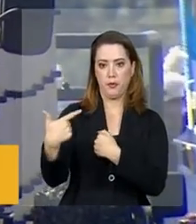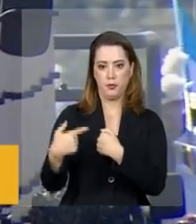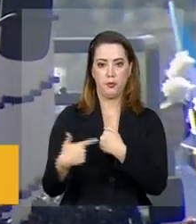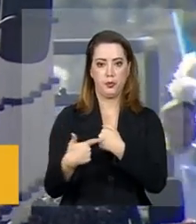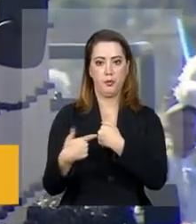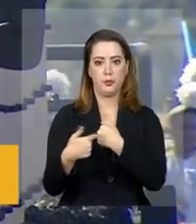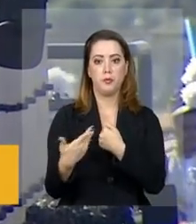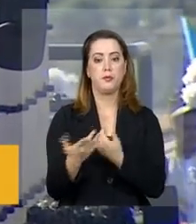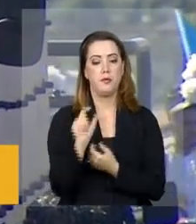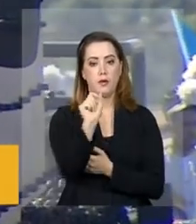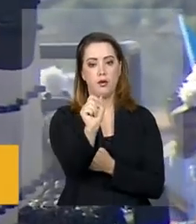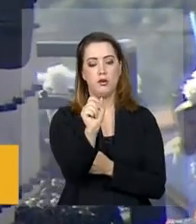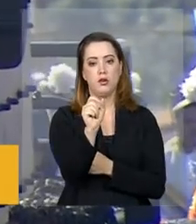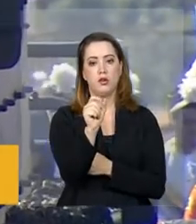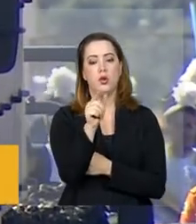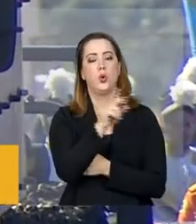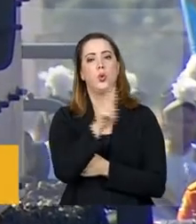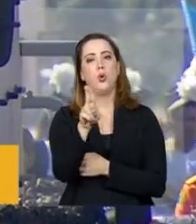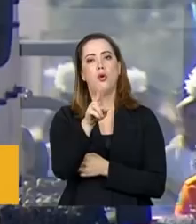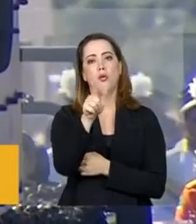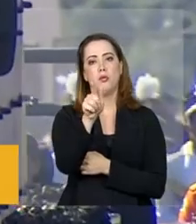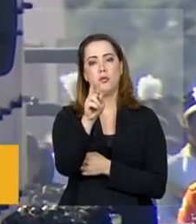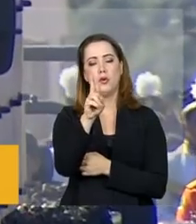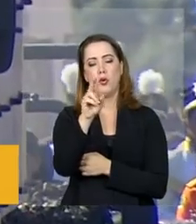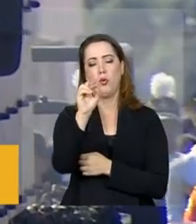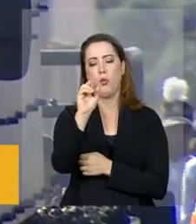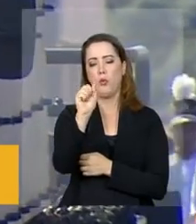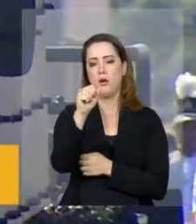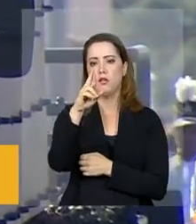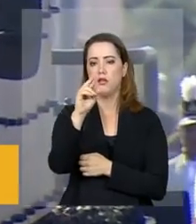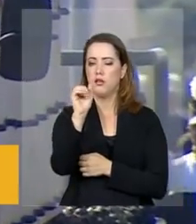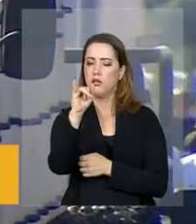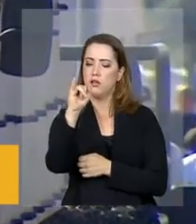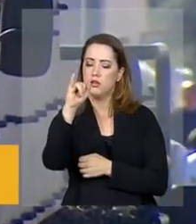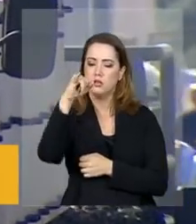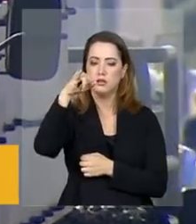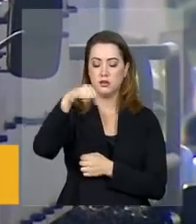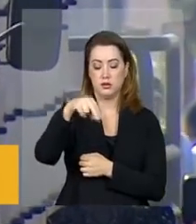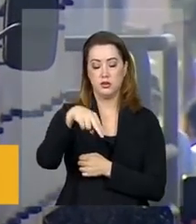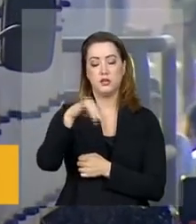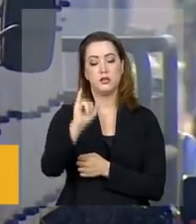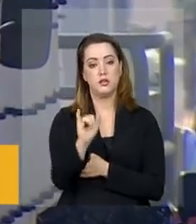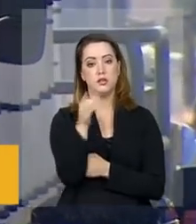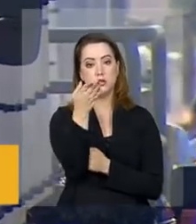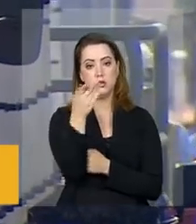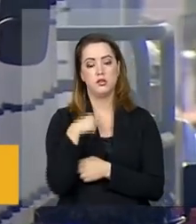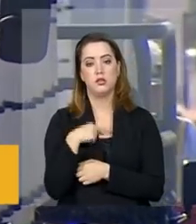O Guarani, que é daquele projeto estratégico que eu falei no início, né? Totalmente nacional,